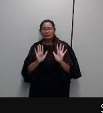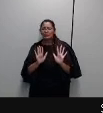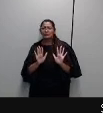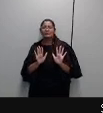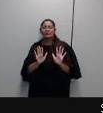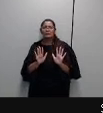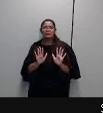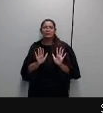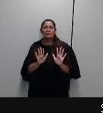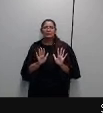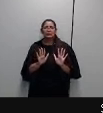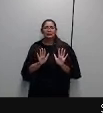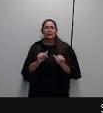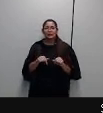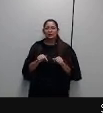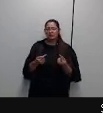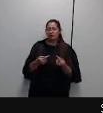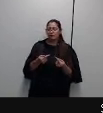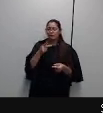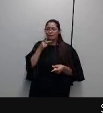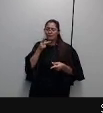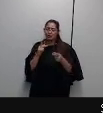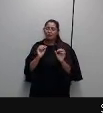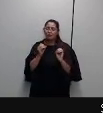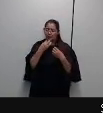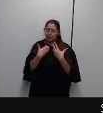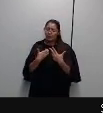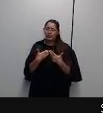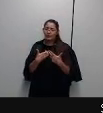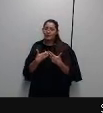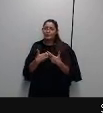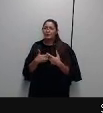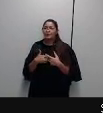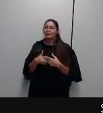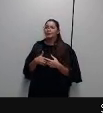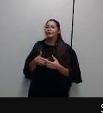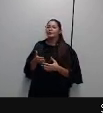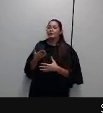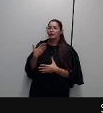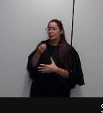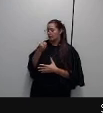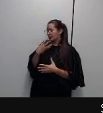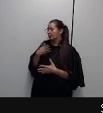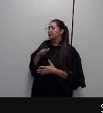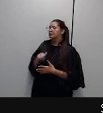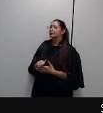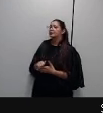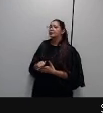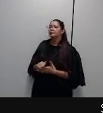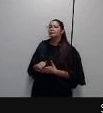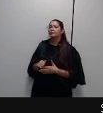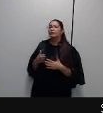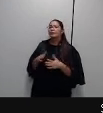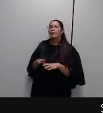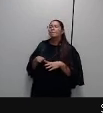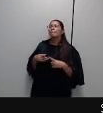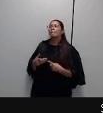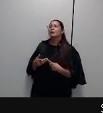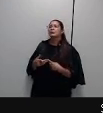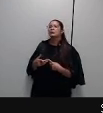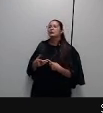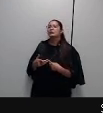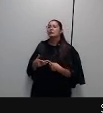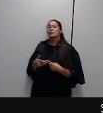no caso está caso que julgamos agora há pouco também é um caso envolvendo a inscrição mas que são digamos assim